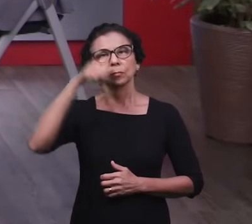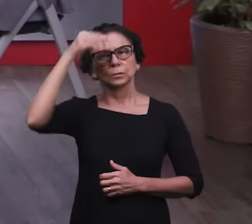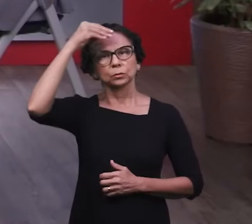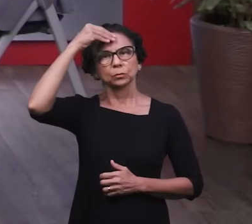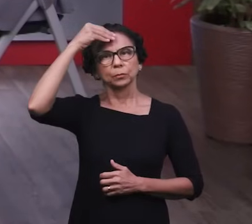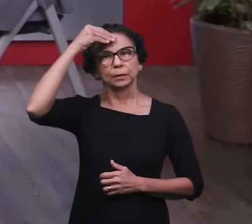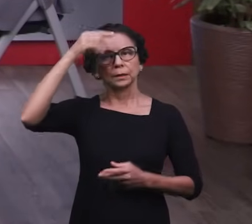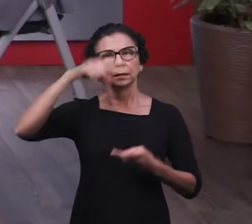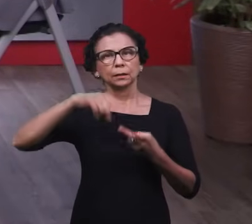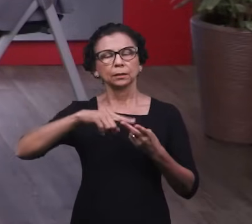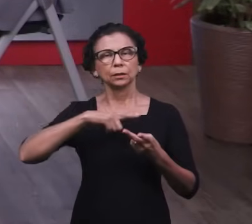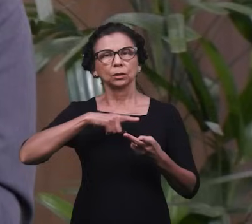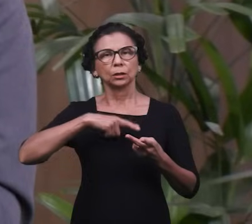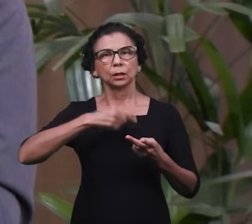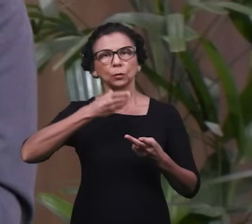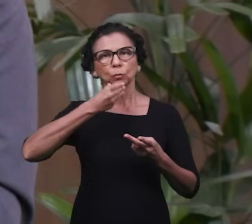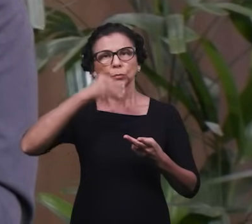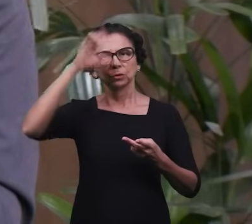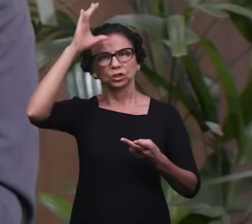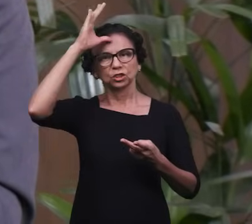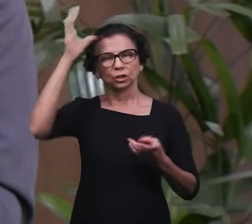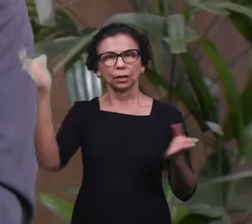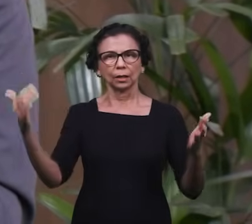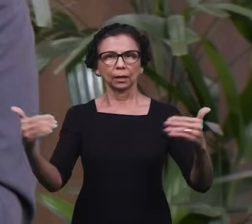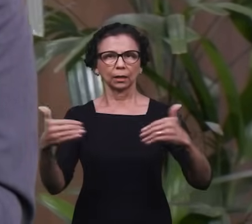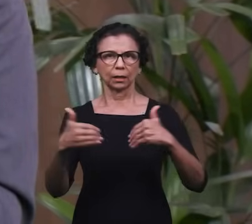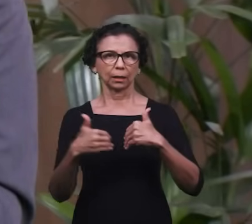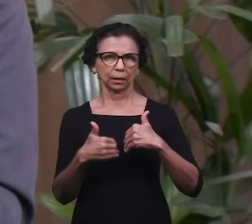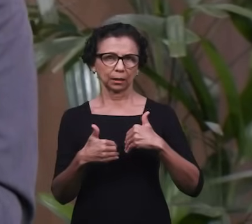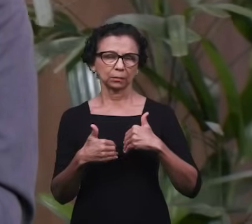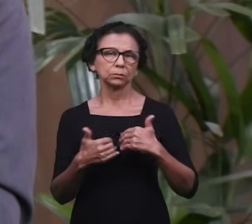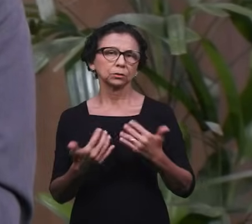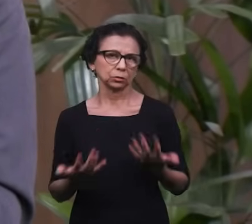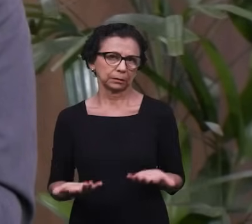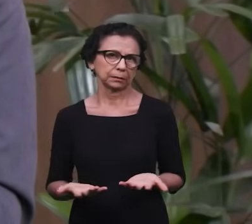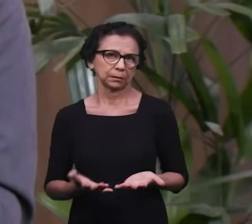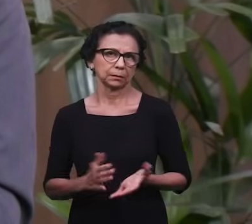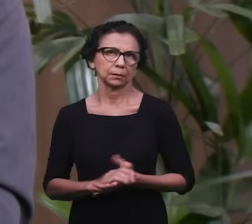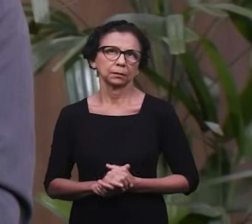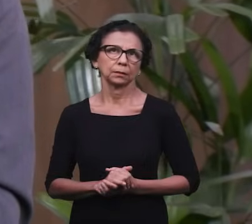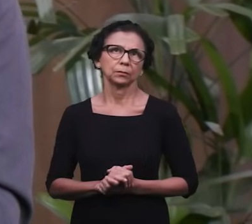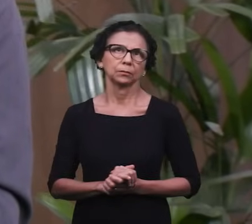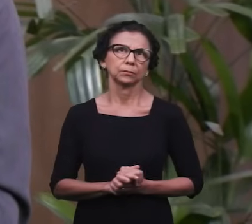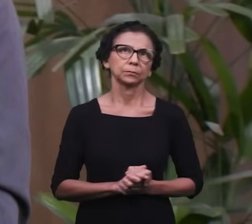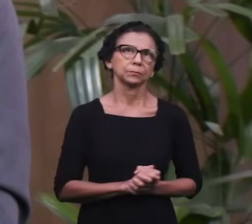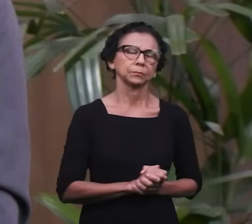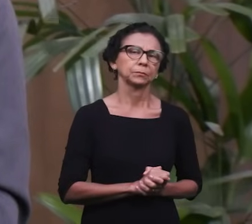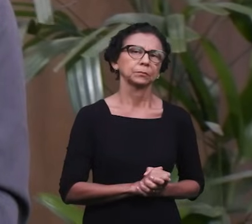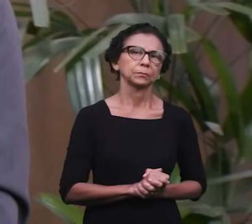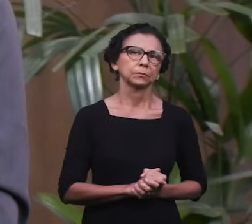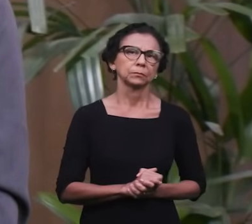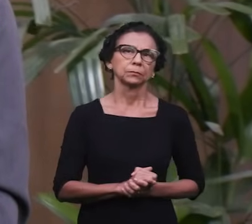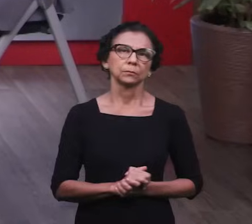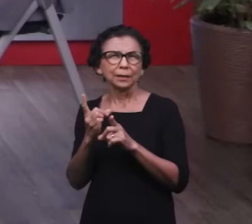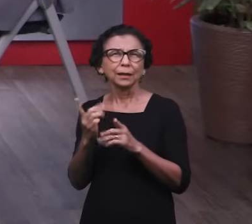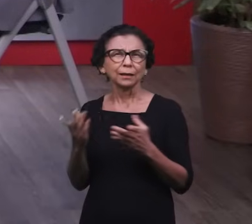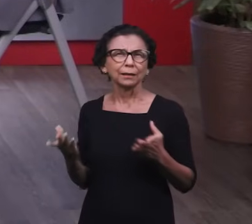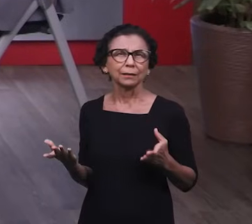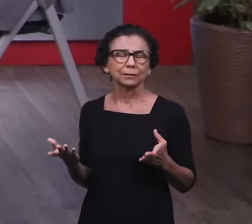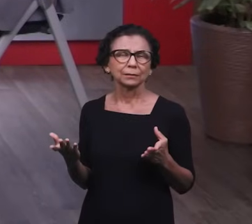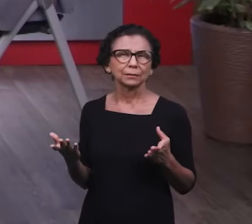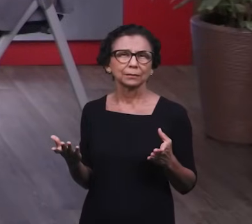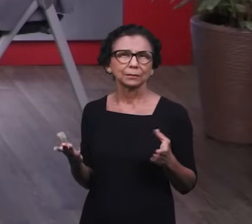T21, Uhum. né? Então, assim, né, mas é comum, a gente encontra isso, doutora Andressa? Olha,